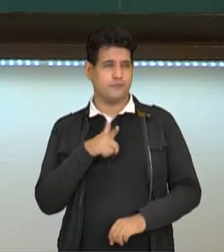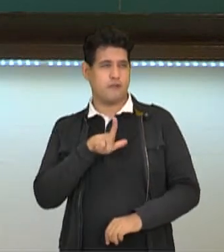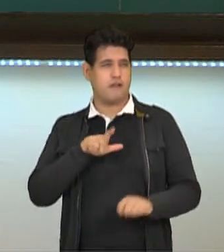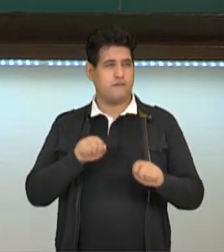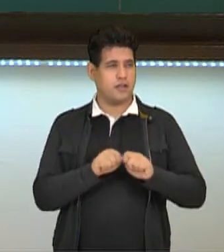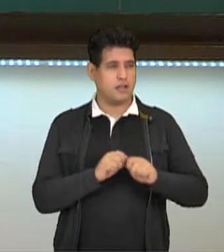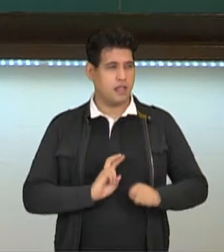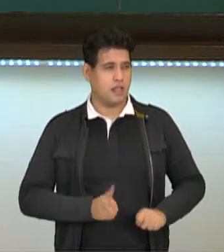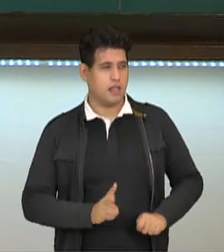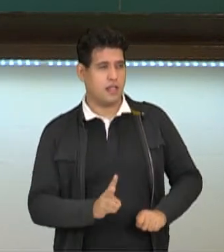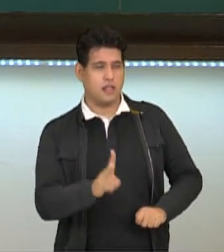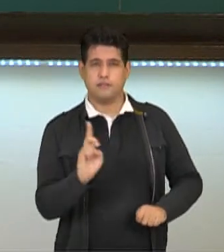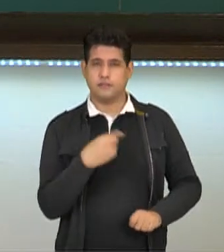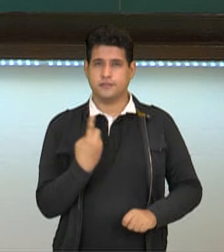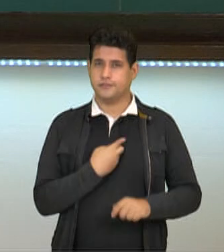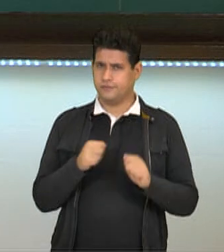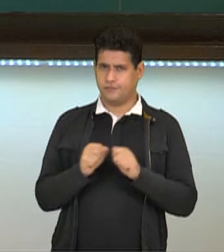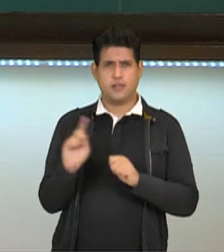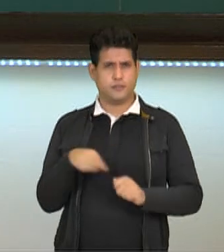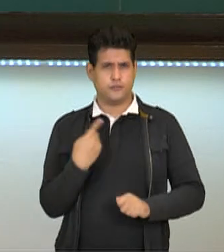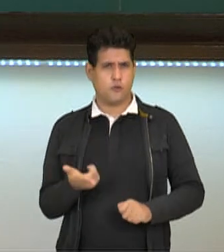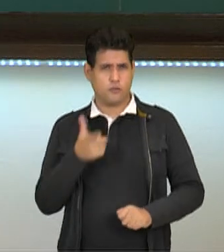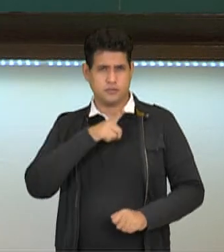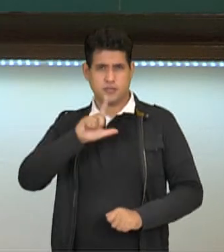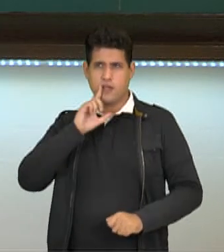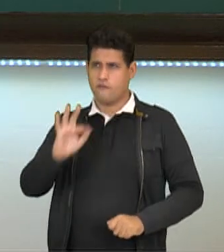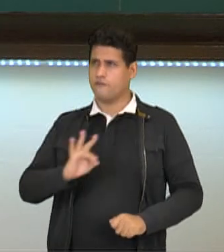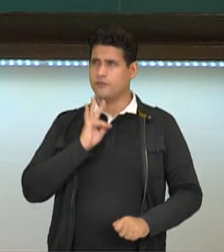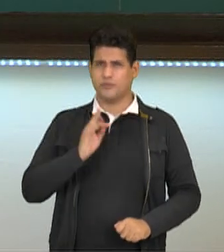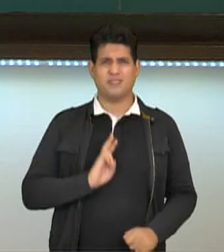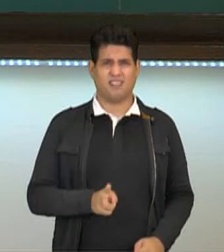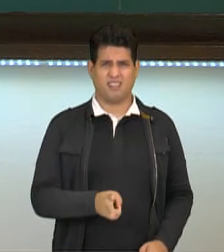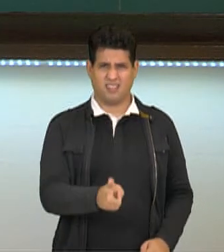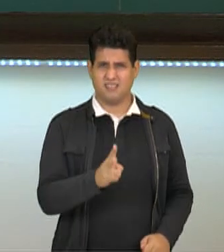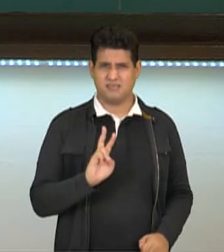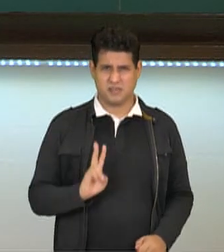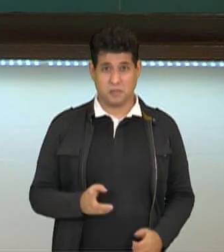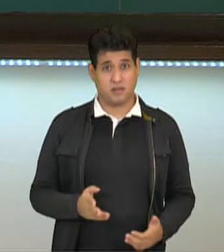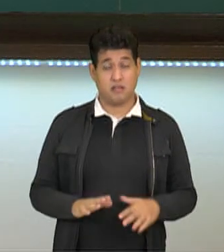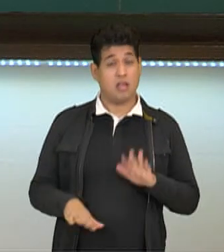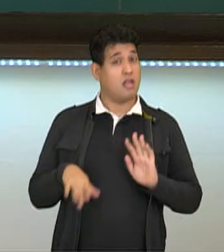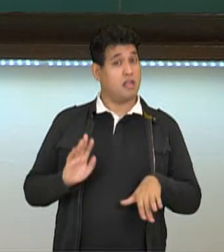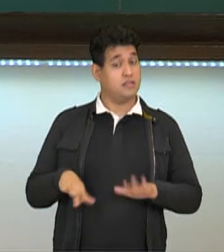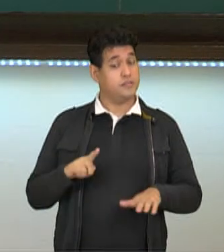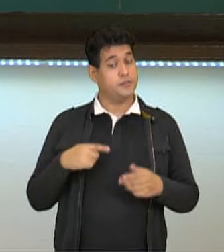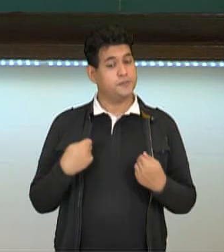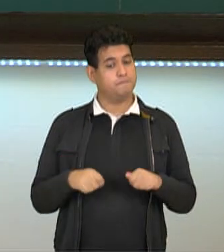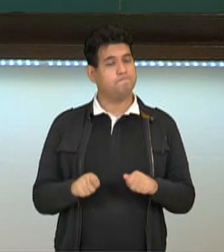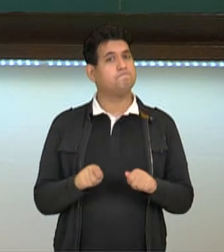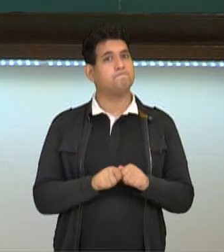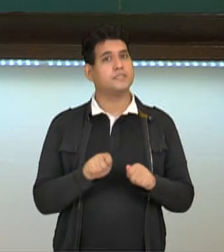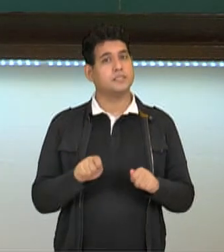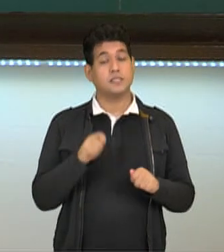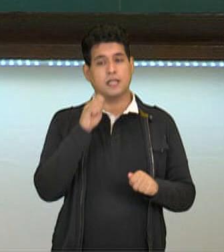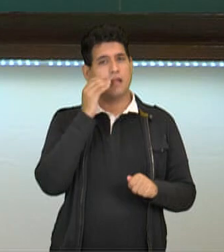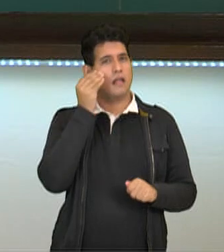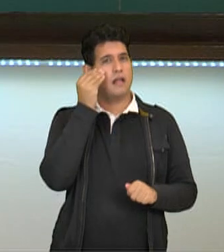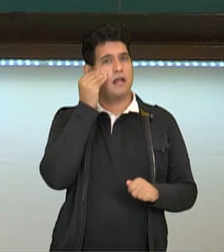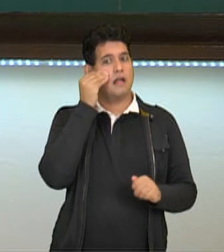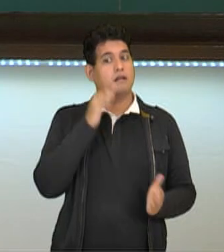fazendo sempre o que a gente faz, a gente vai conseguir sempre a mesma coisa? Às vezes a gente precisa, né, sair um